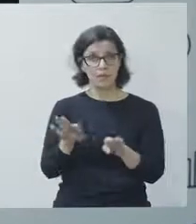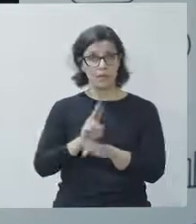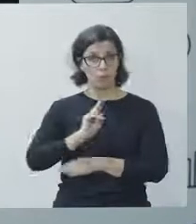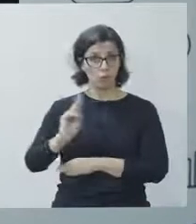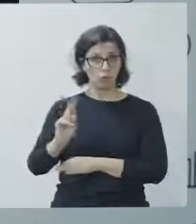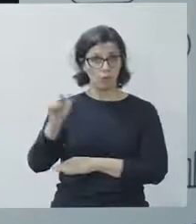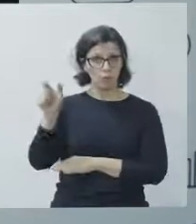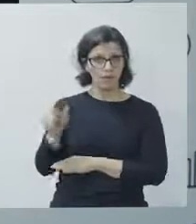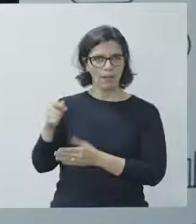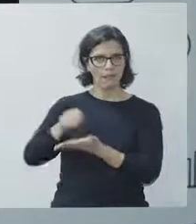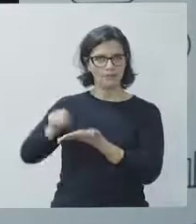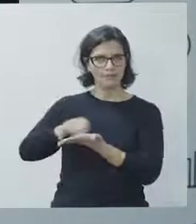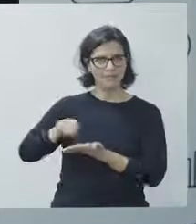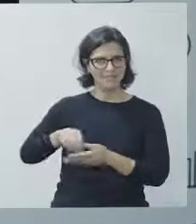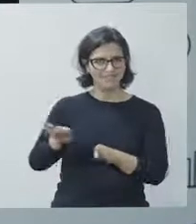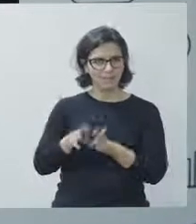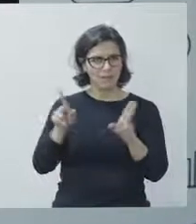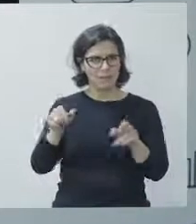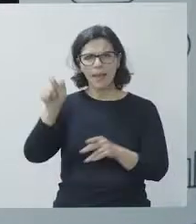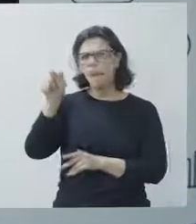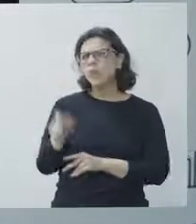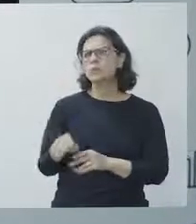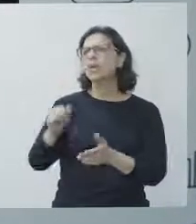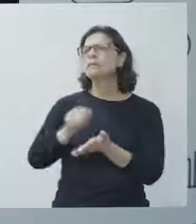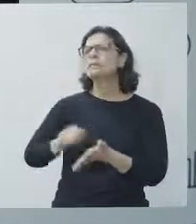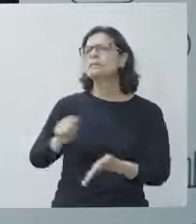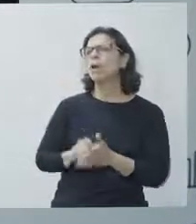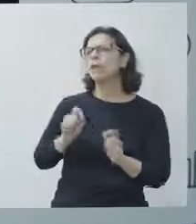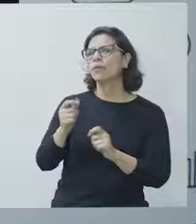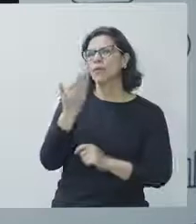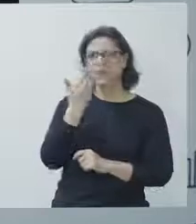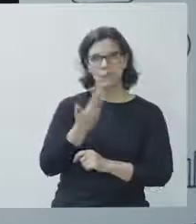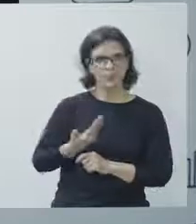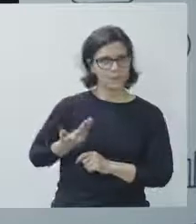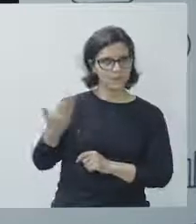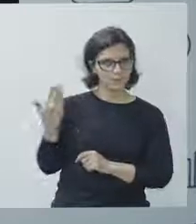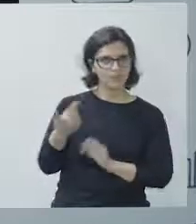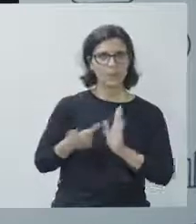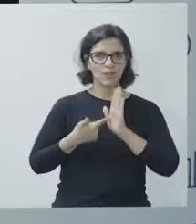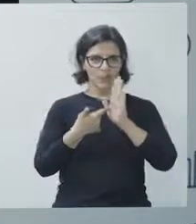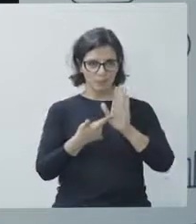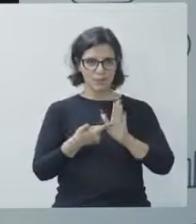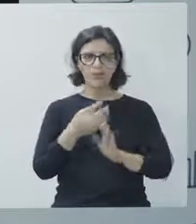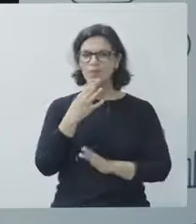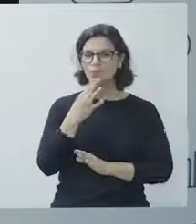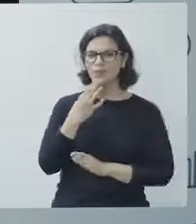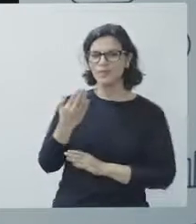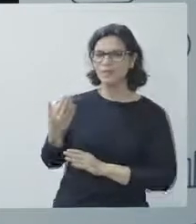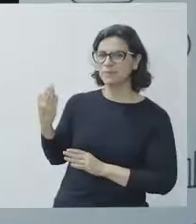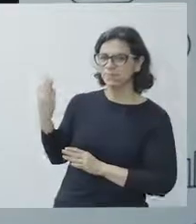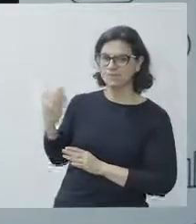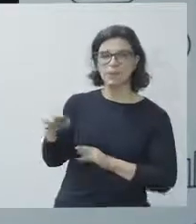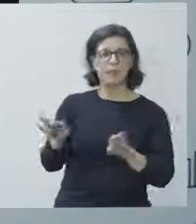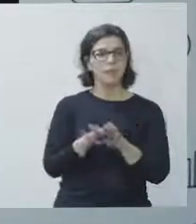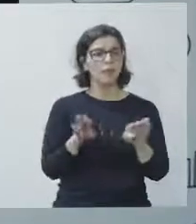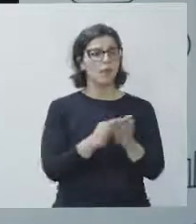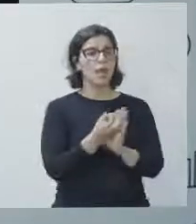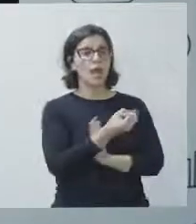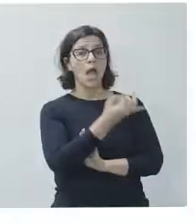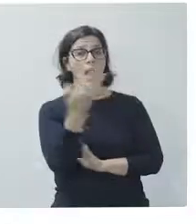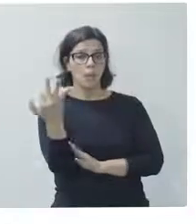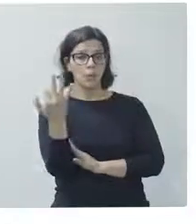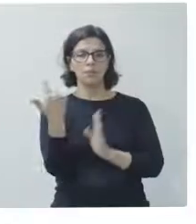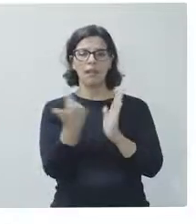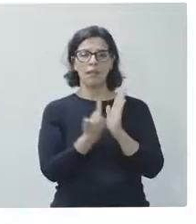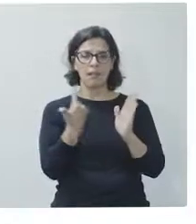esse pseudônimo, o que será que essa pessoa escreve? Olha só o que eu trouxe para vocês conhecerem. Algumas